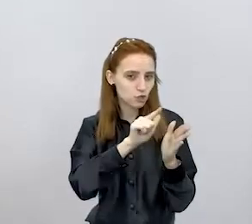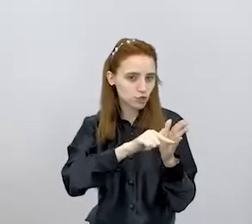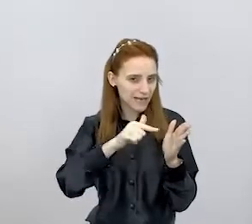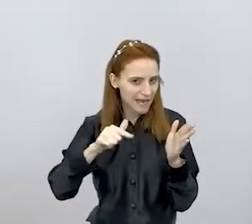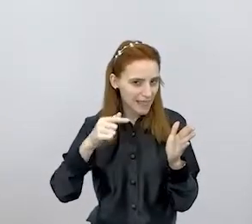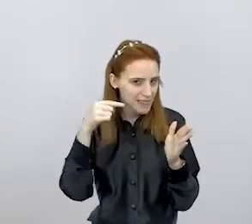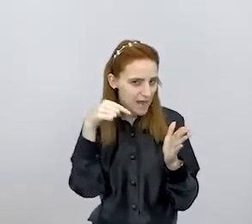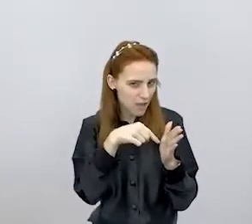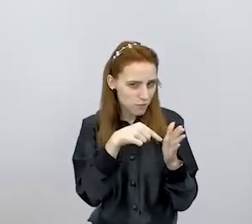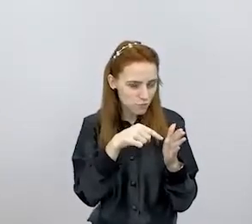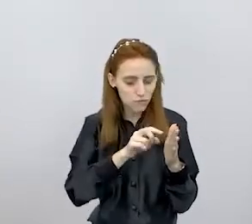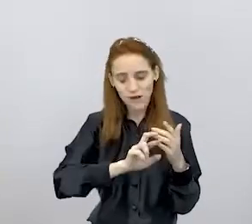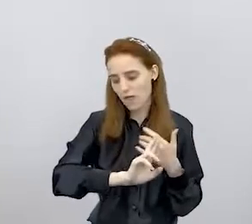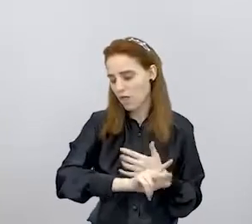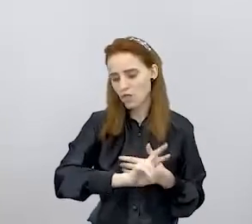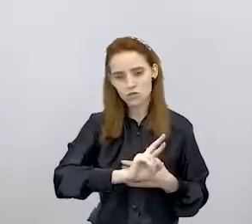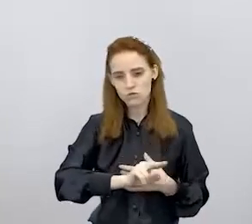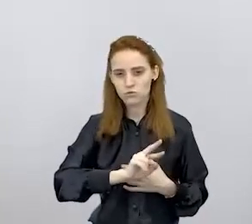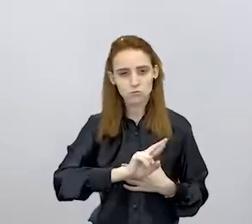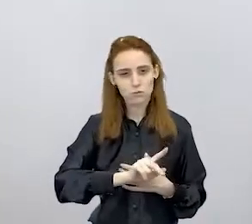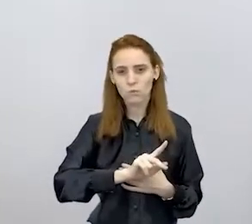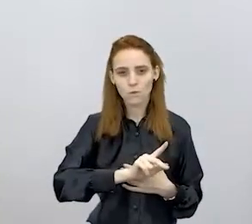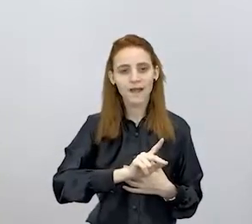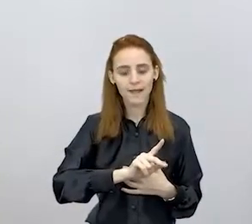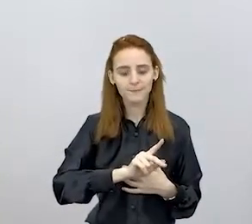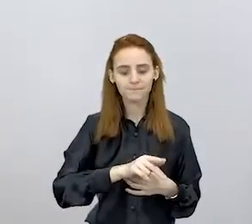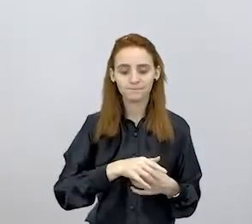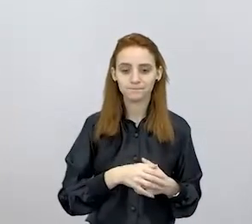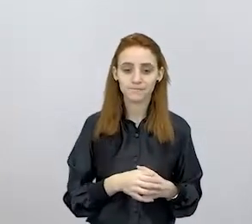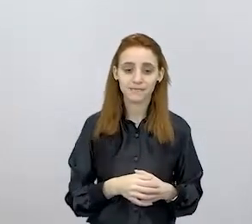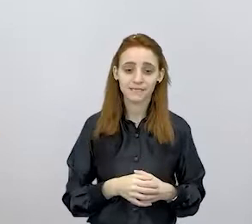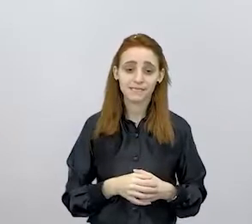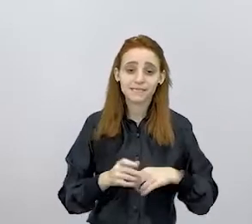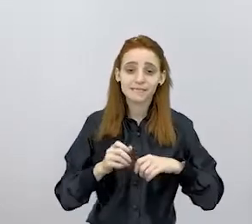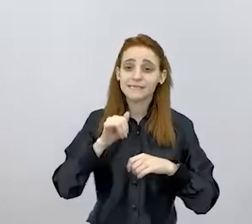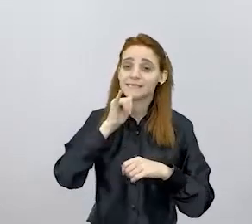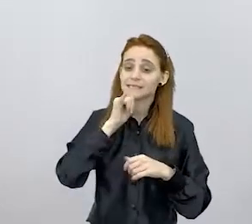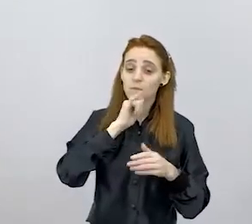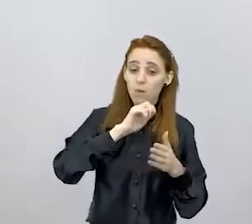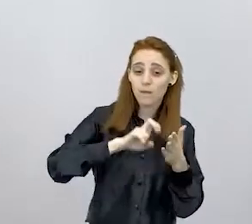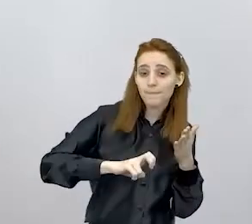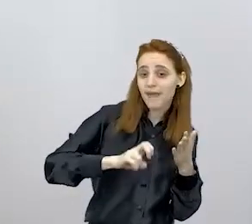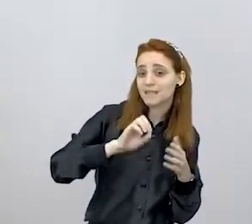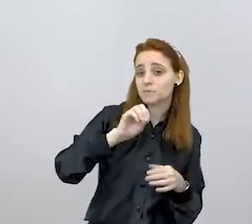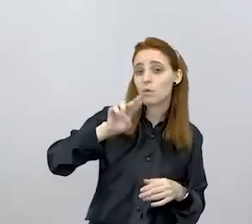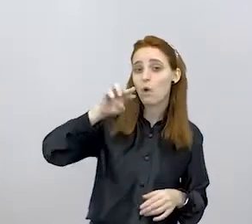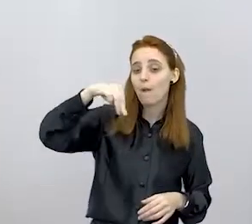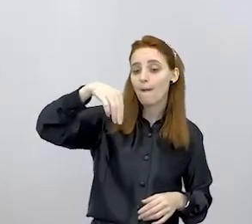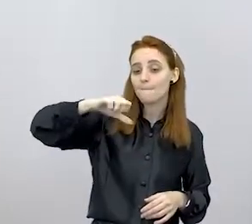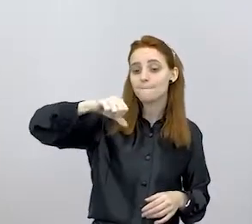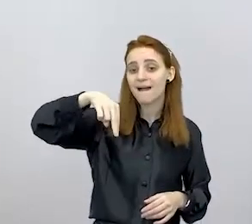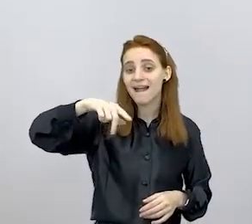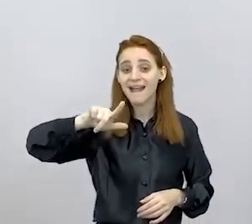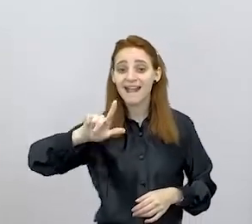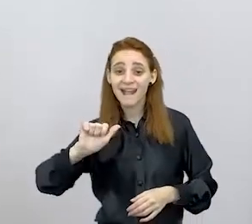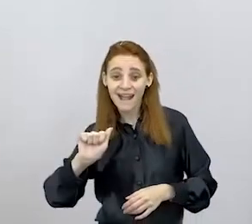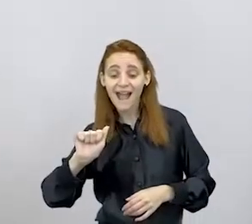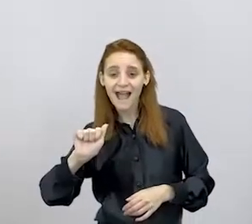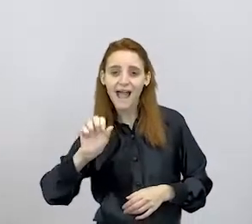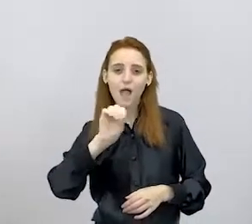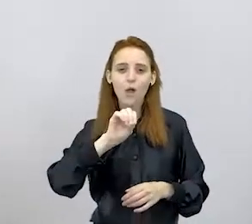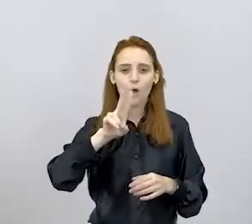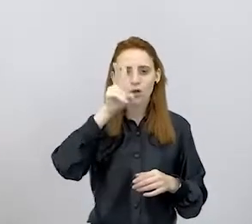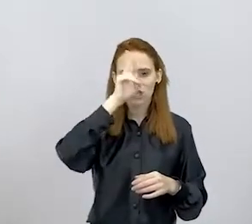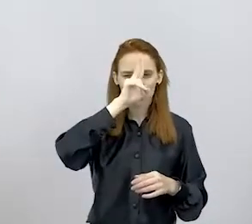as palavras encadeadas uma do lado da outra. Pode ser o livro impresso, mas pode ser um mangá, pode ser uma história em quadrinho, né? Pode